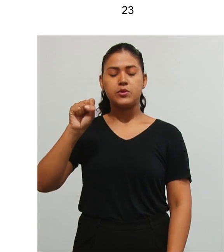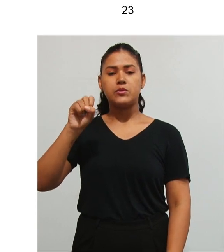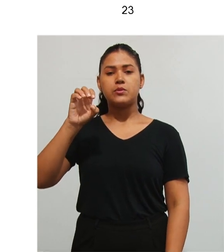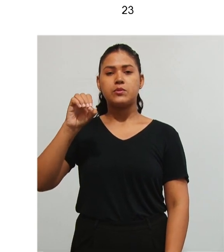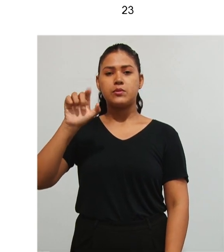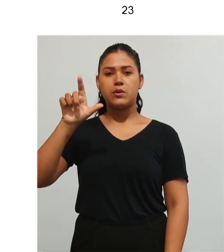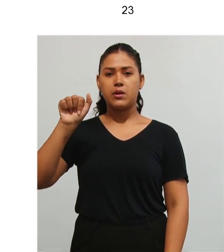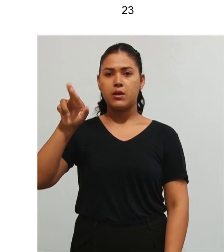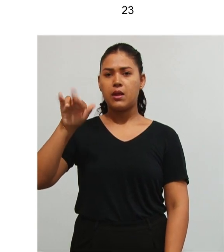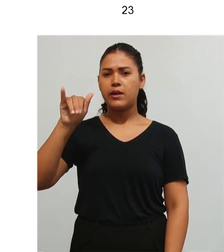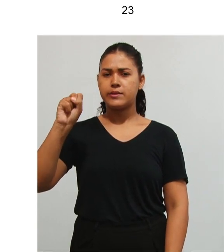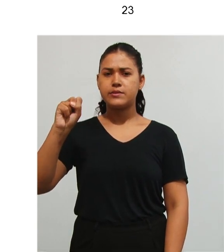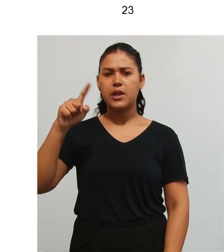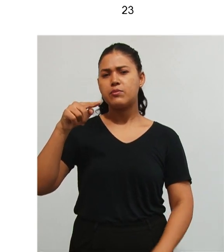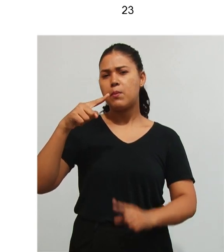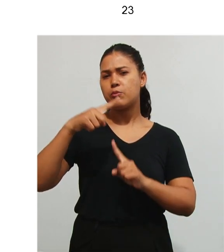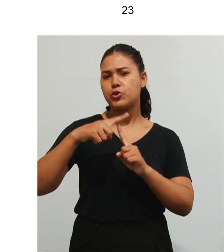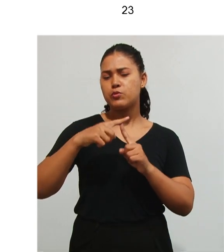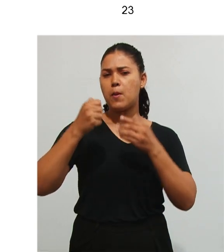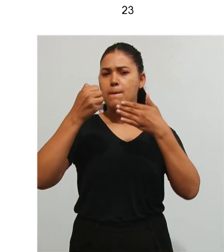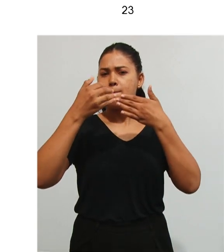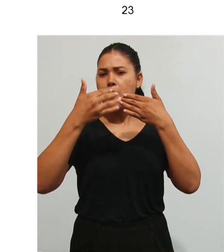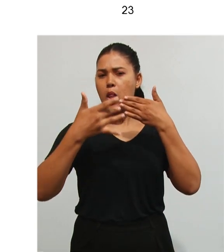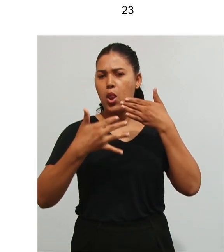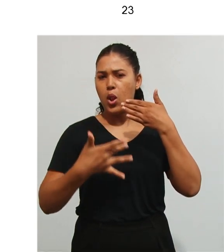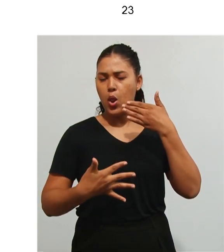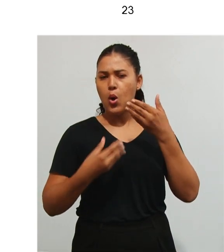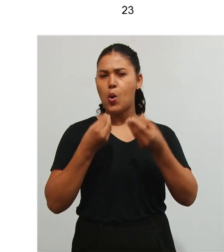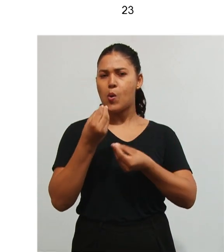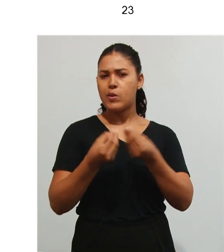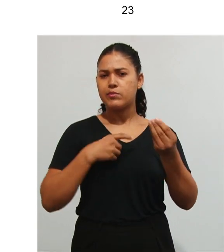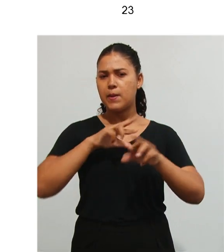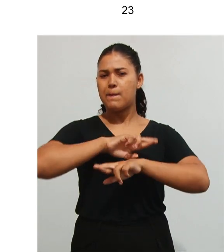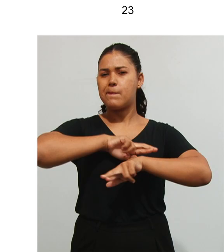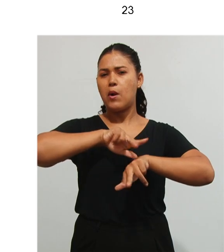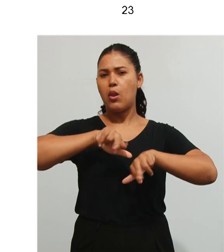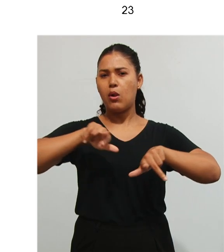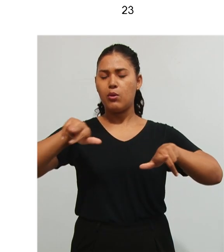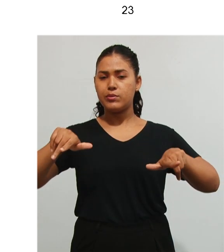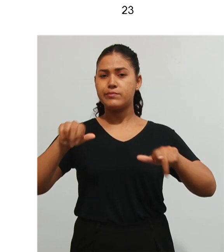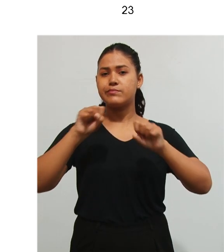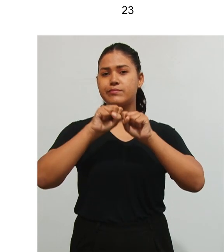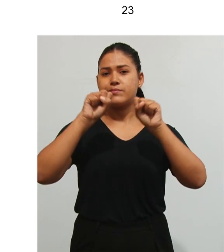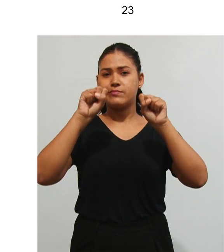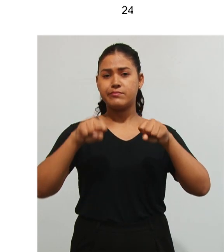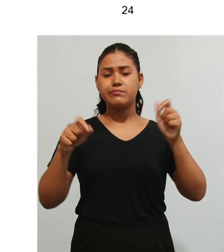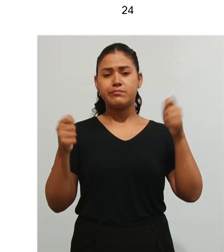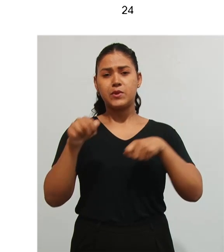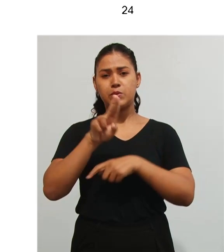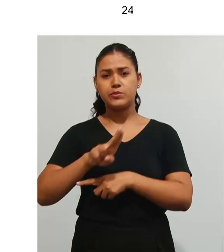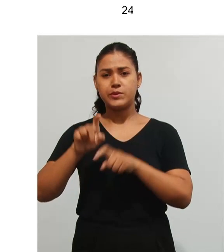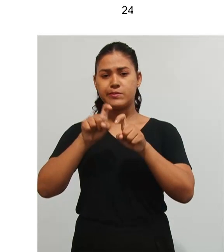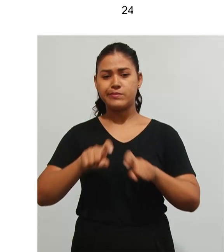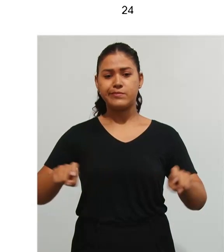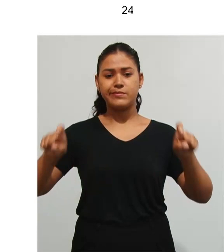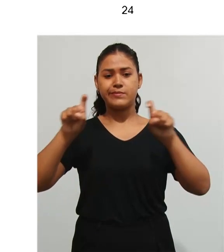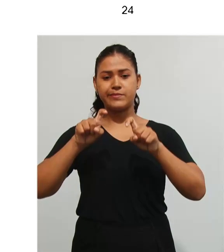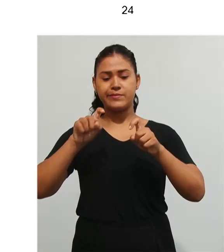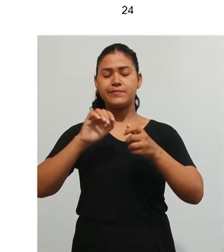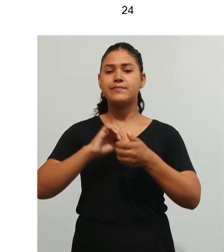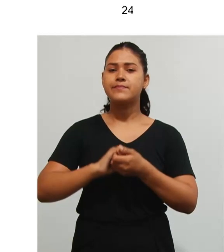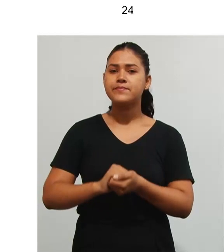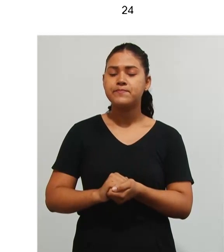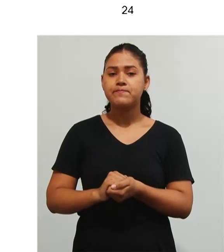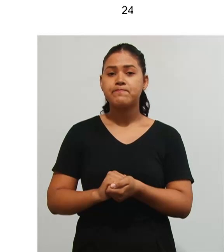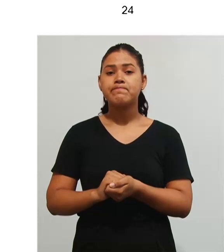e FreeBSD. Apenas para a gente conhecer, né, a diversidade de sistemas operacionais disponíveis no mercado.